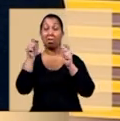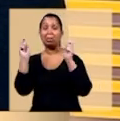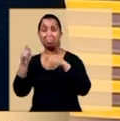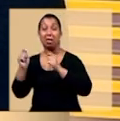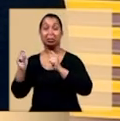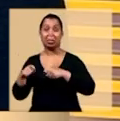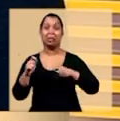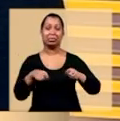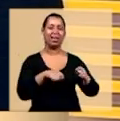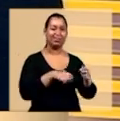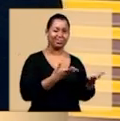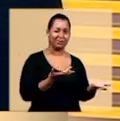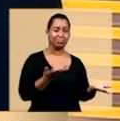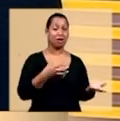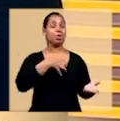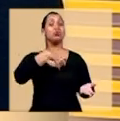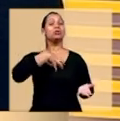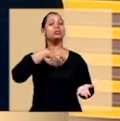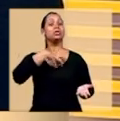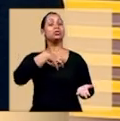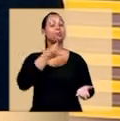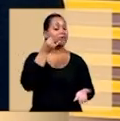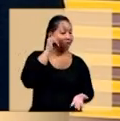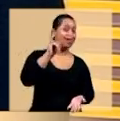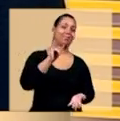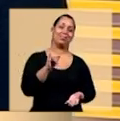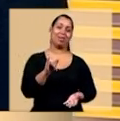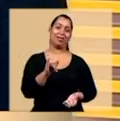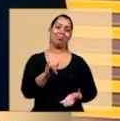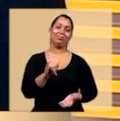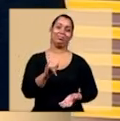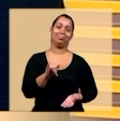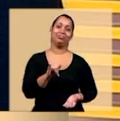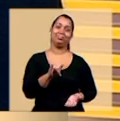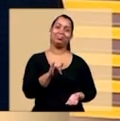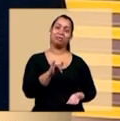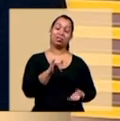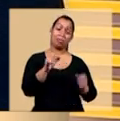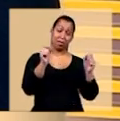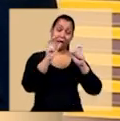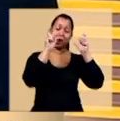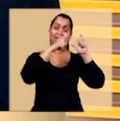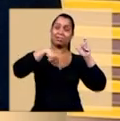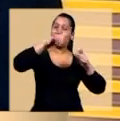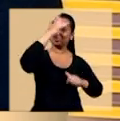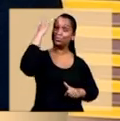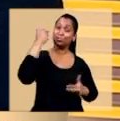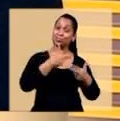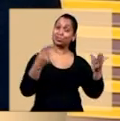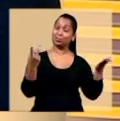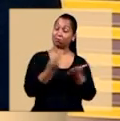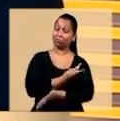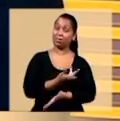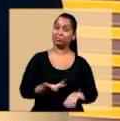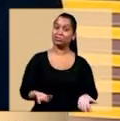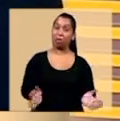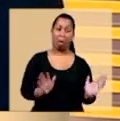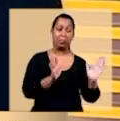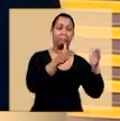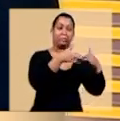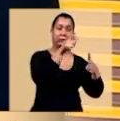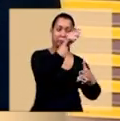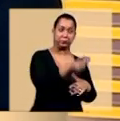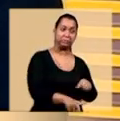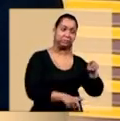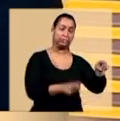apareceram no diagnóstico organizacional. É uma maneira de você prevenir e alertar as pessoas de que acontece. Falando de forma geral, sem falar especificamente com